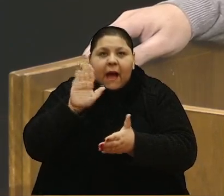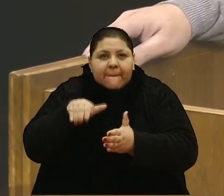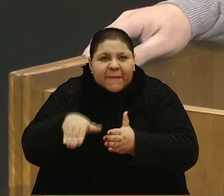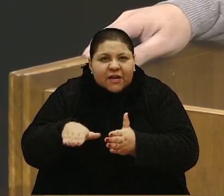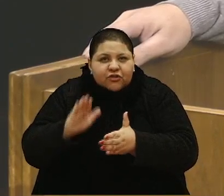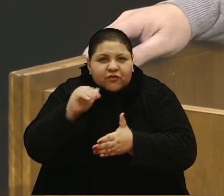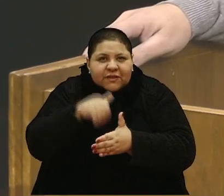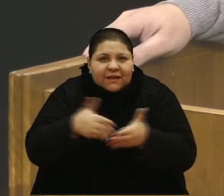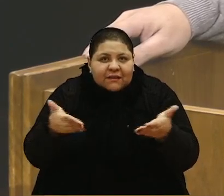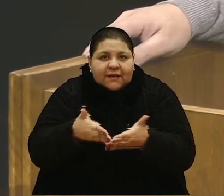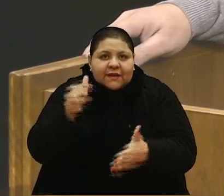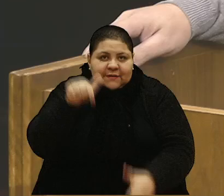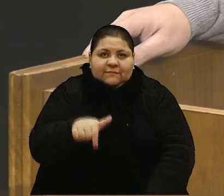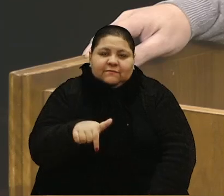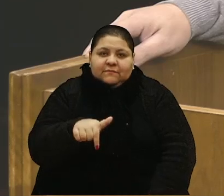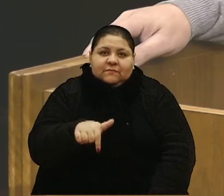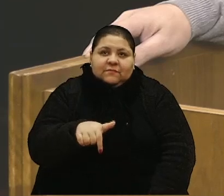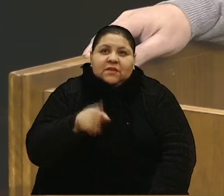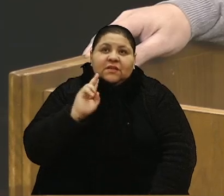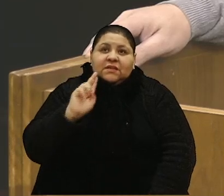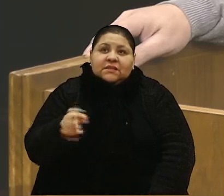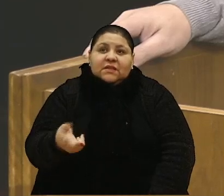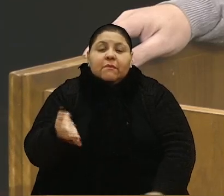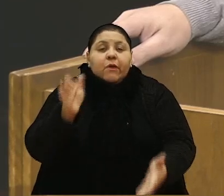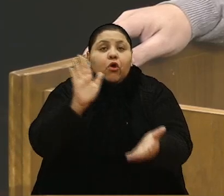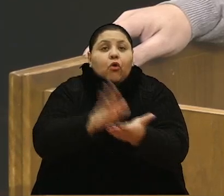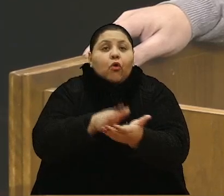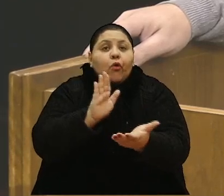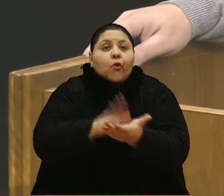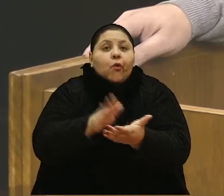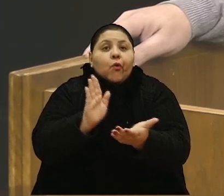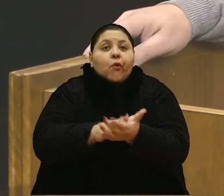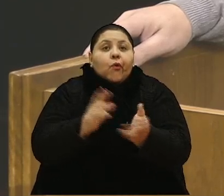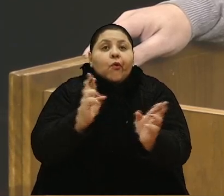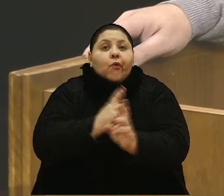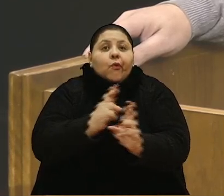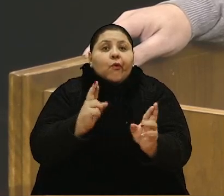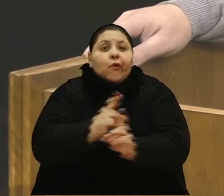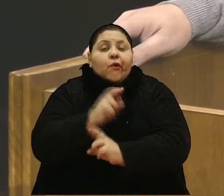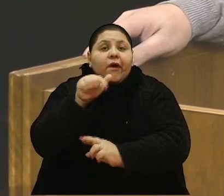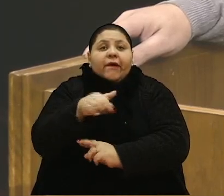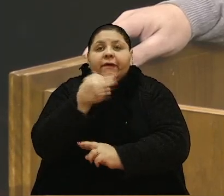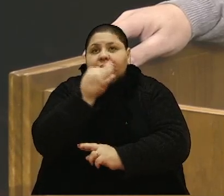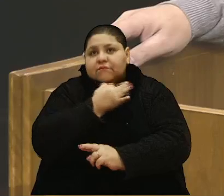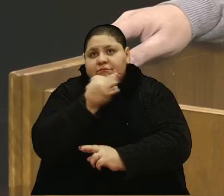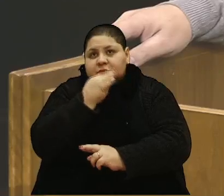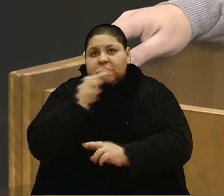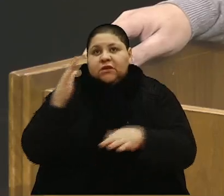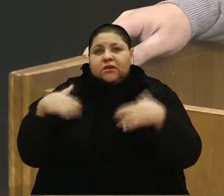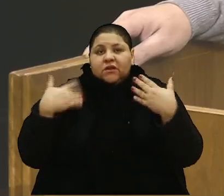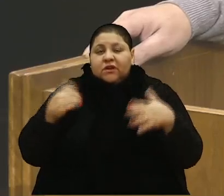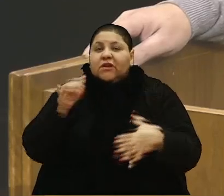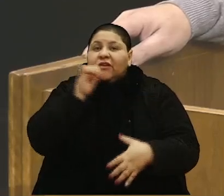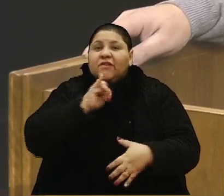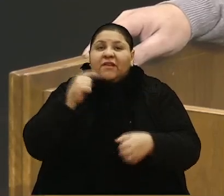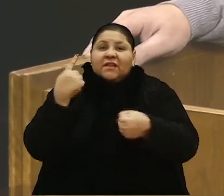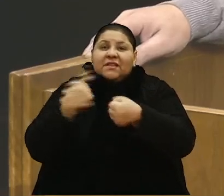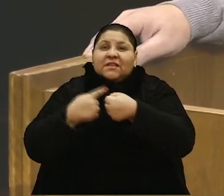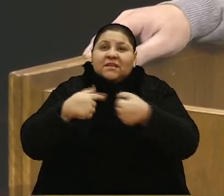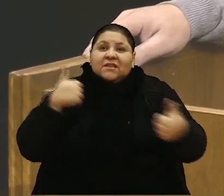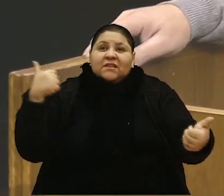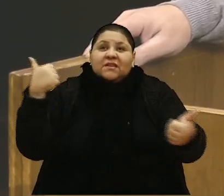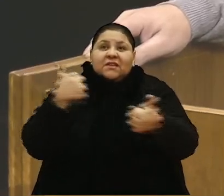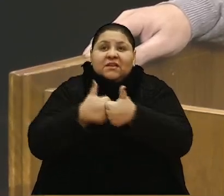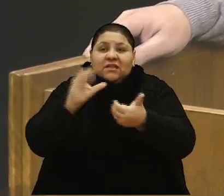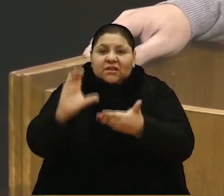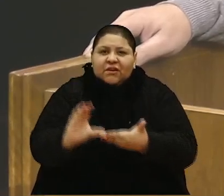aqui. Sempre se questionamos e cobramos em relação ao incentivo ao turismo na nossa cidade. E damos exemplos de cidades vizinhas que se